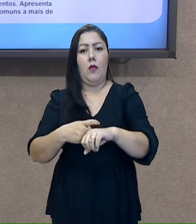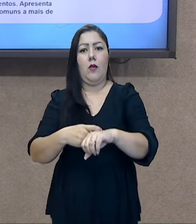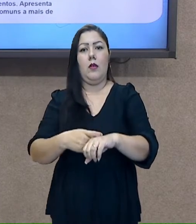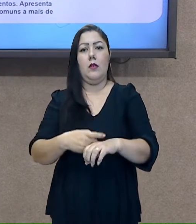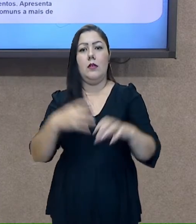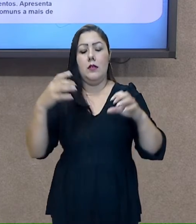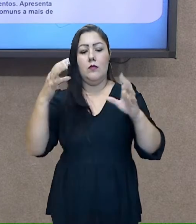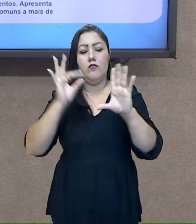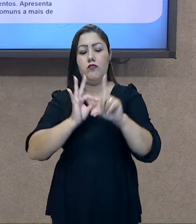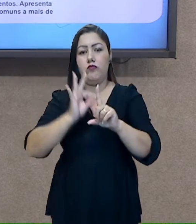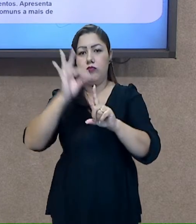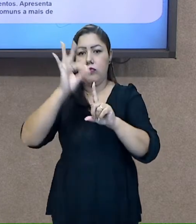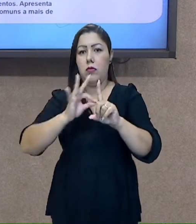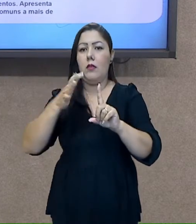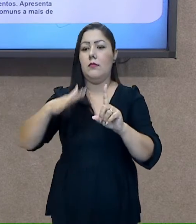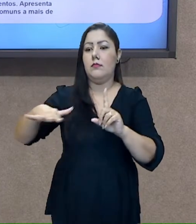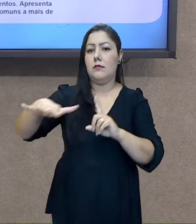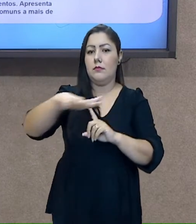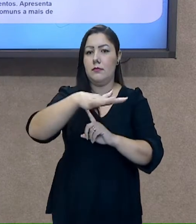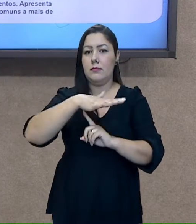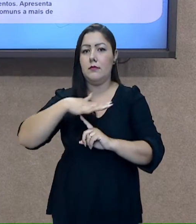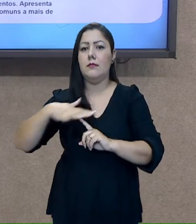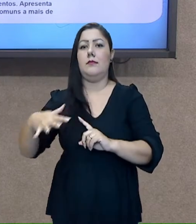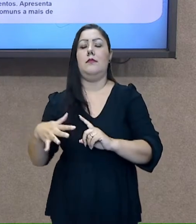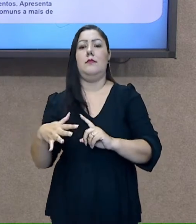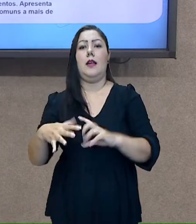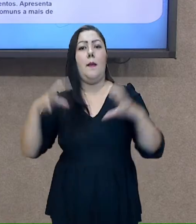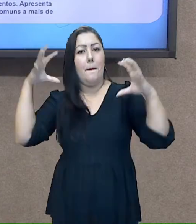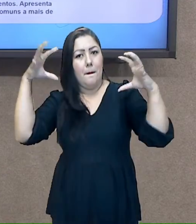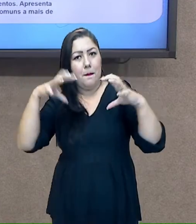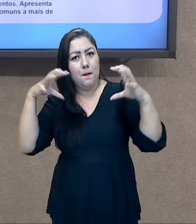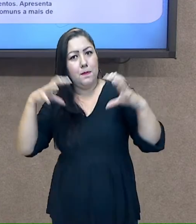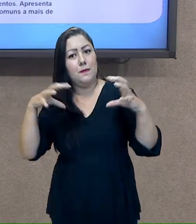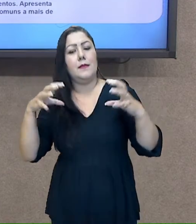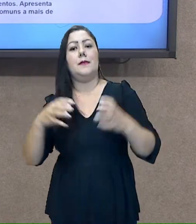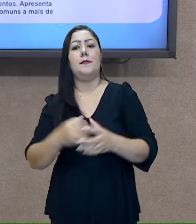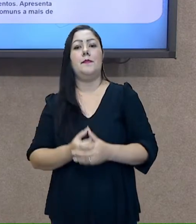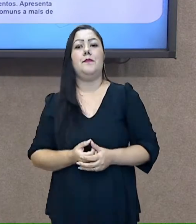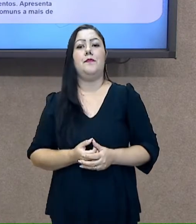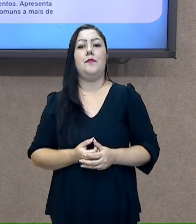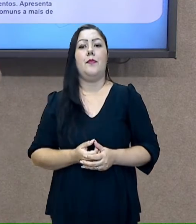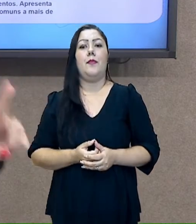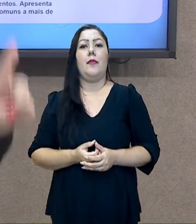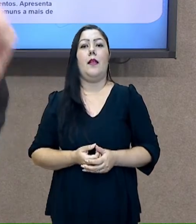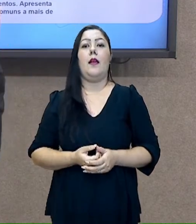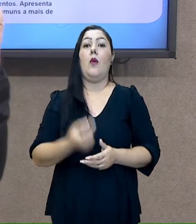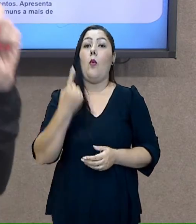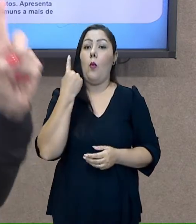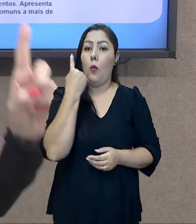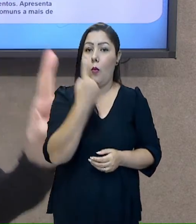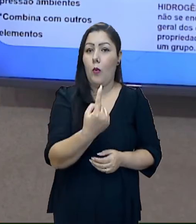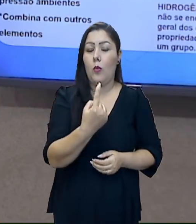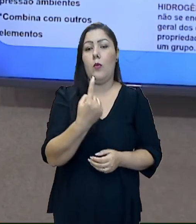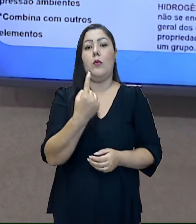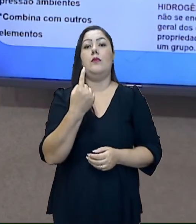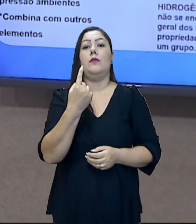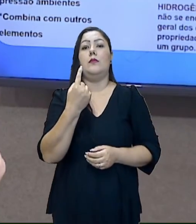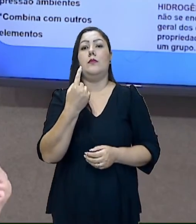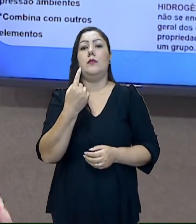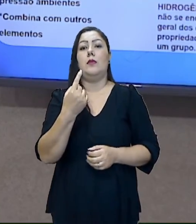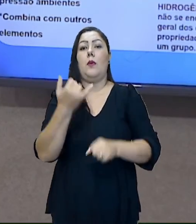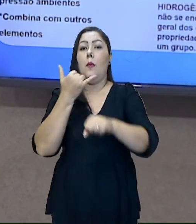atmosférica, com exceção de um. Nós mostramos o mercúrio, é o único